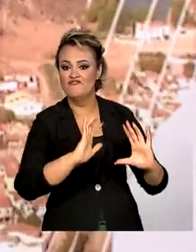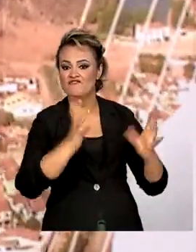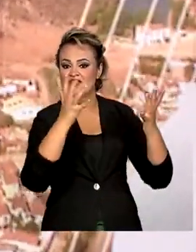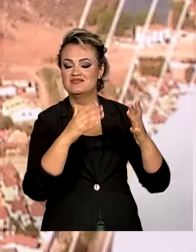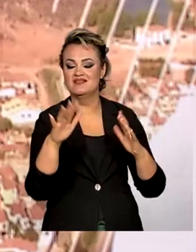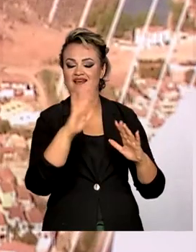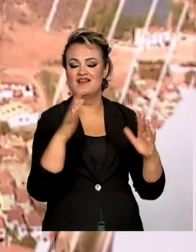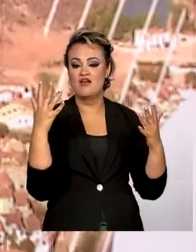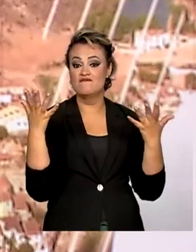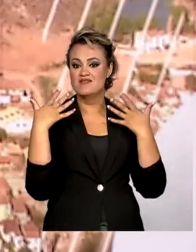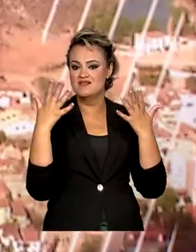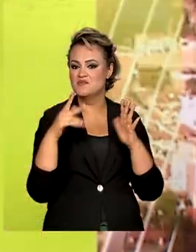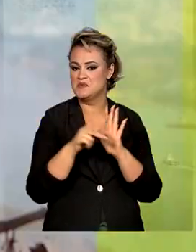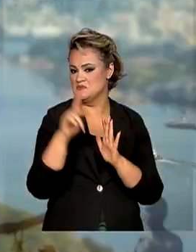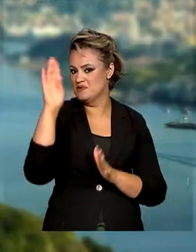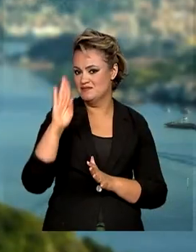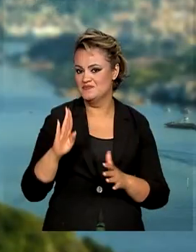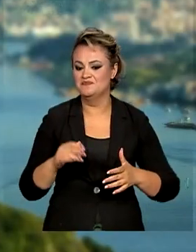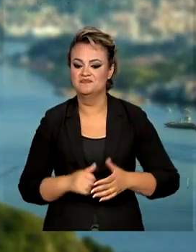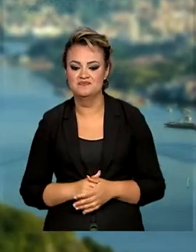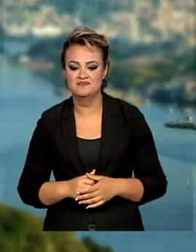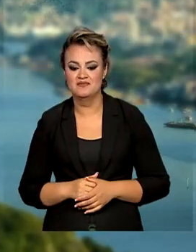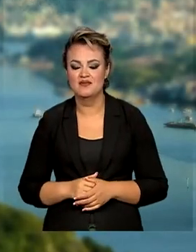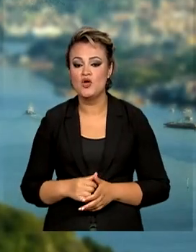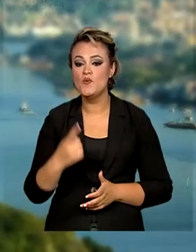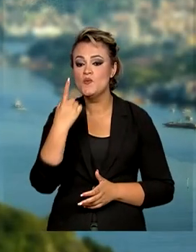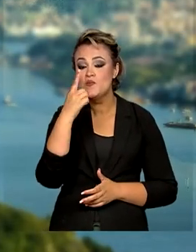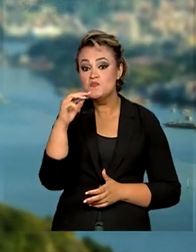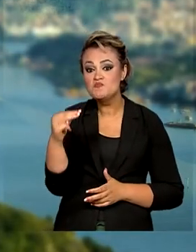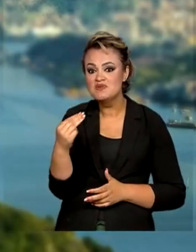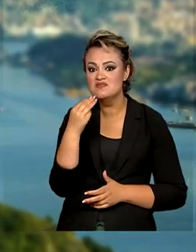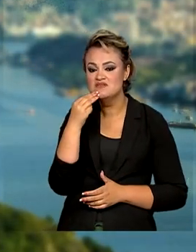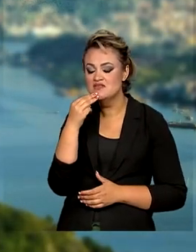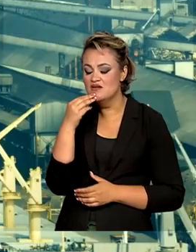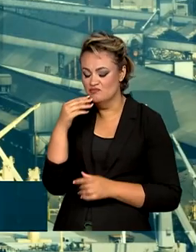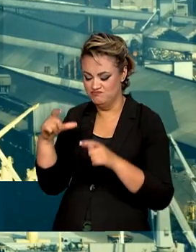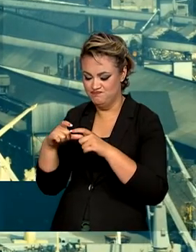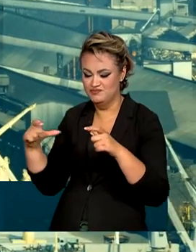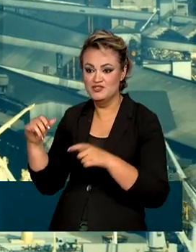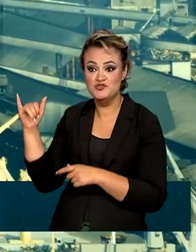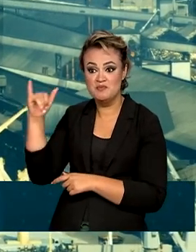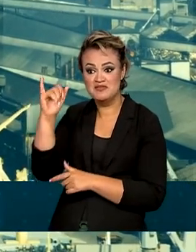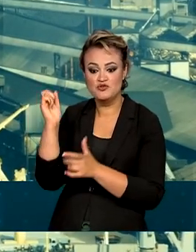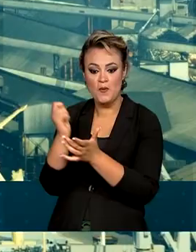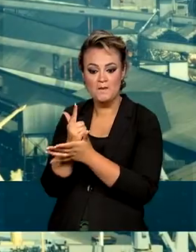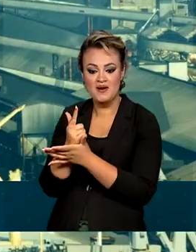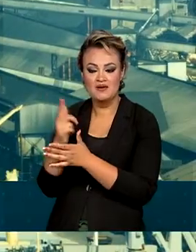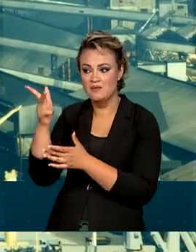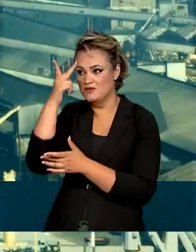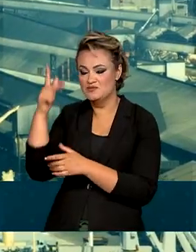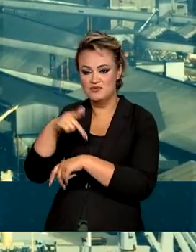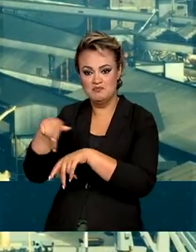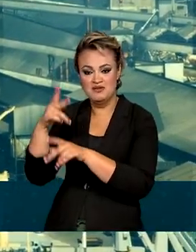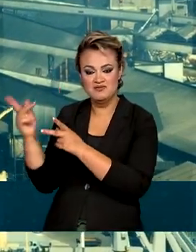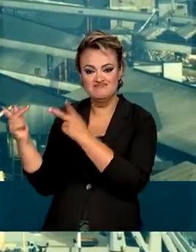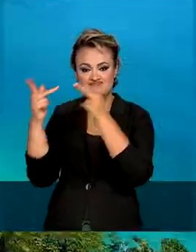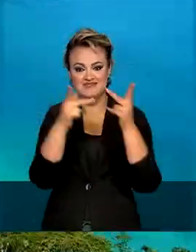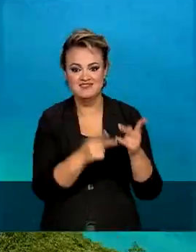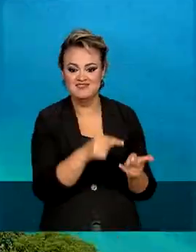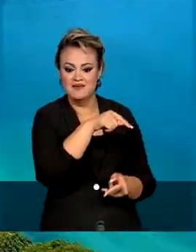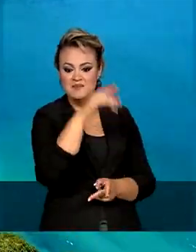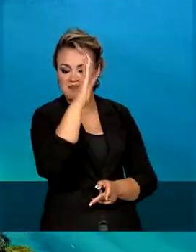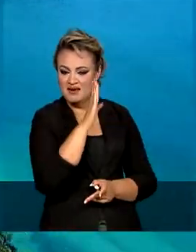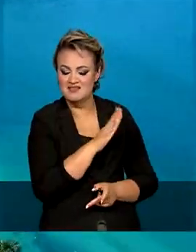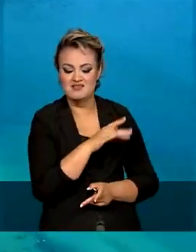verão brasileiro. Mais de 1 milhão de passagens aéreas já foram compradas por turistas estrangeiros